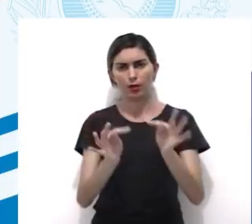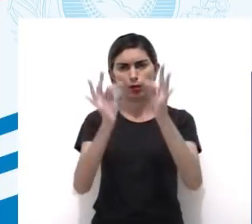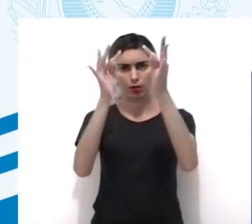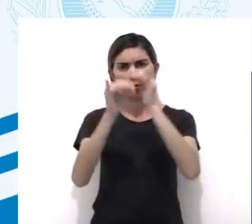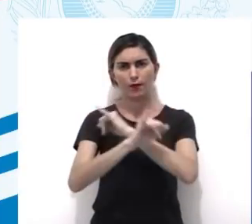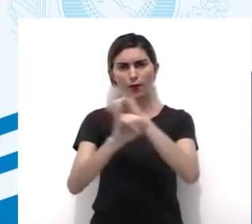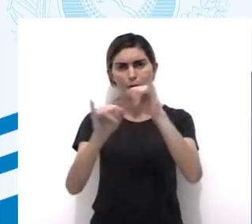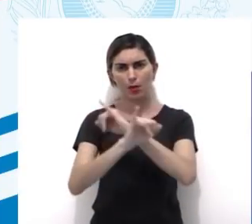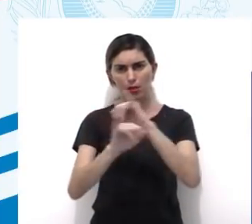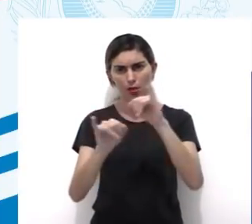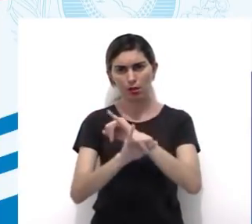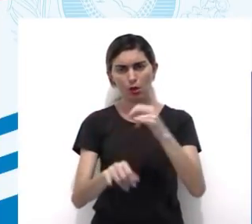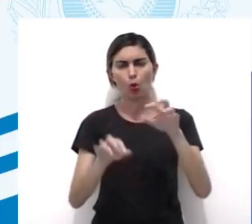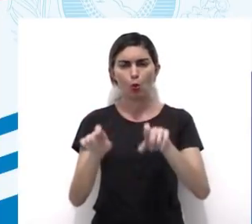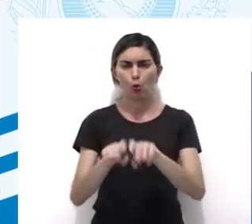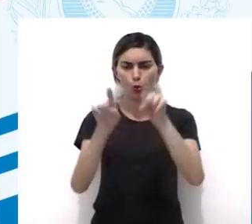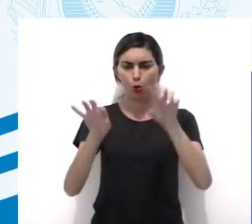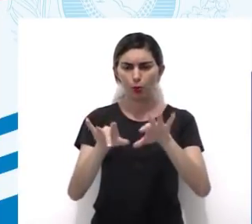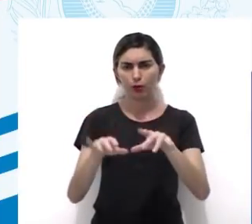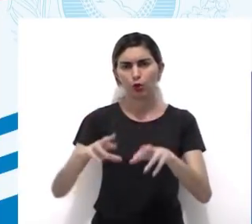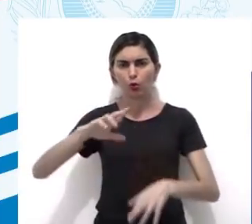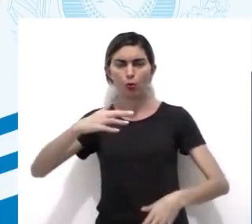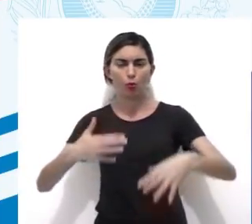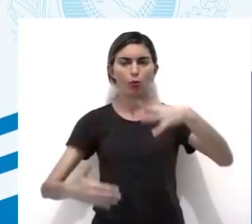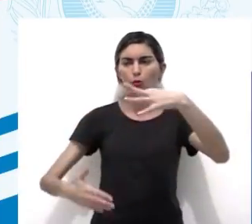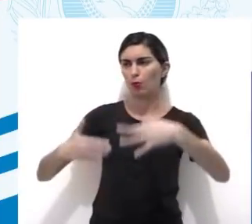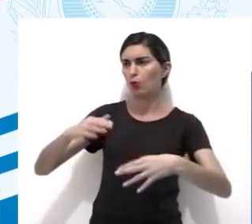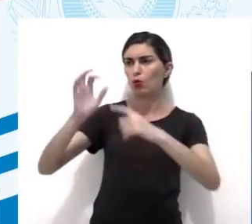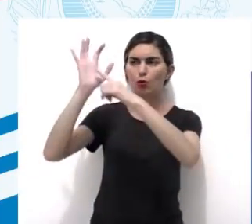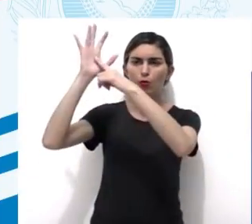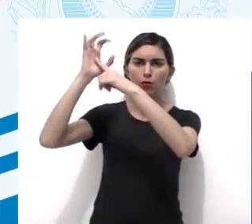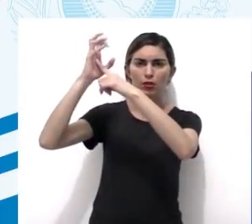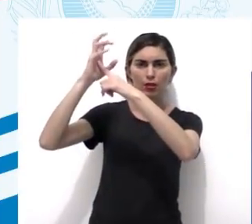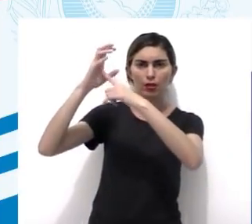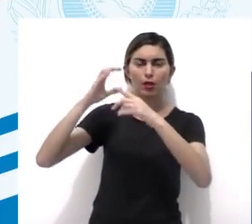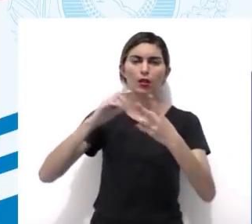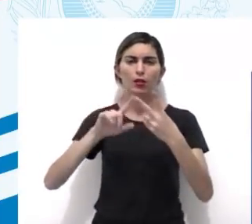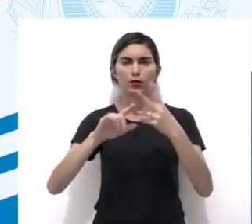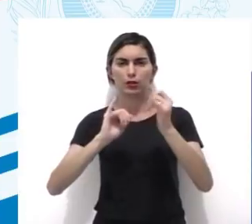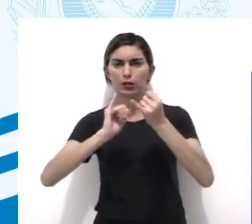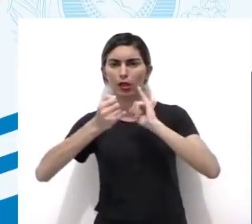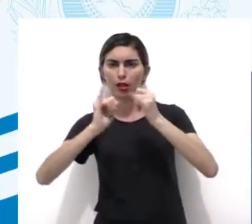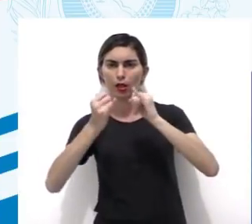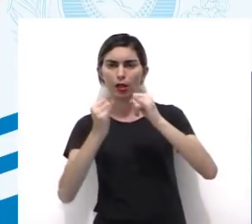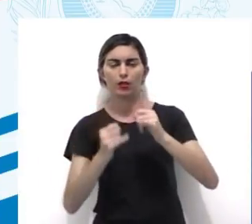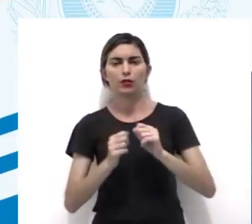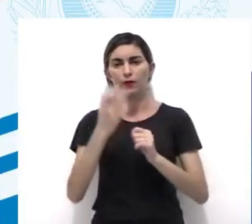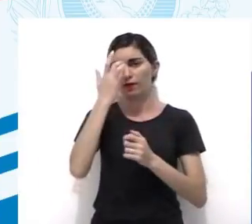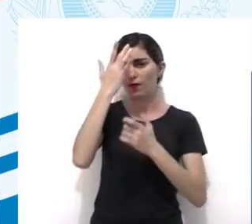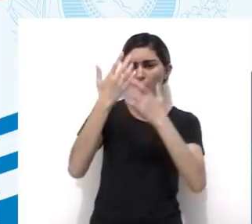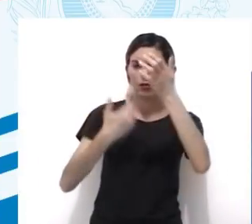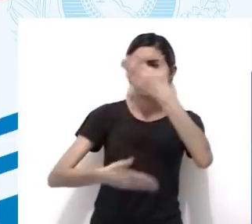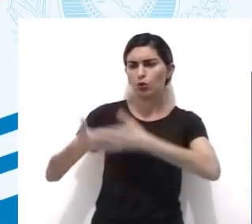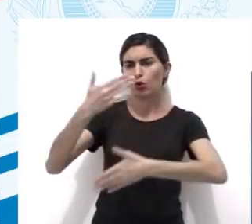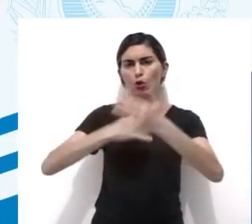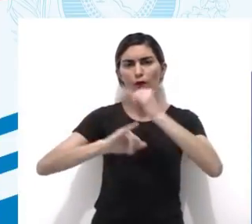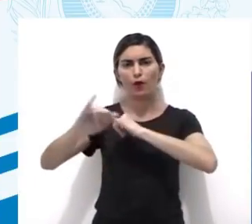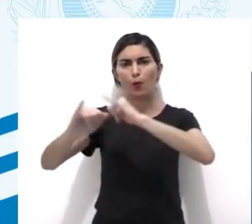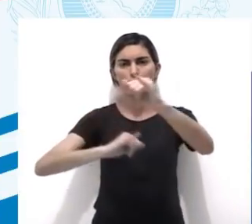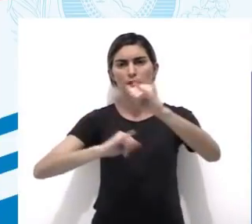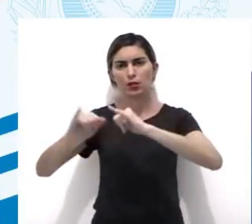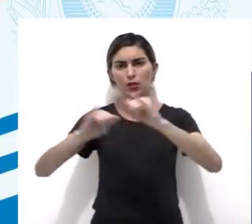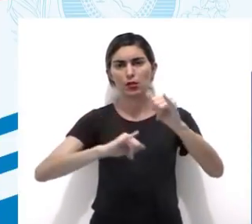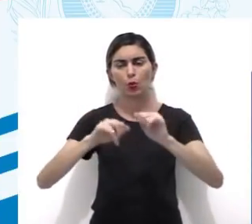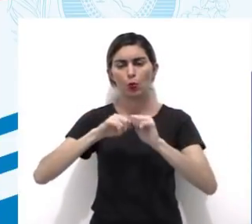da informação, computadores, robôs, satélites de comunicação e internet, que vão facilitar as trocas de